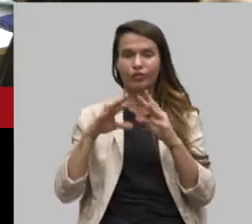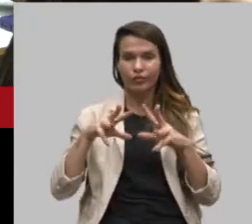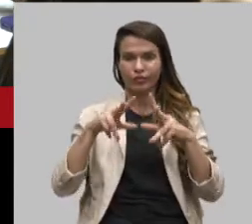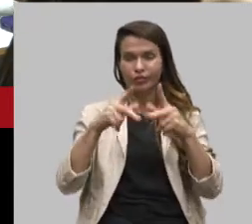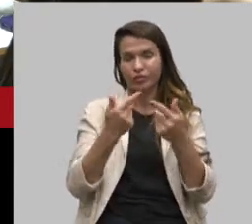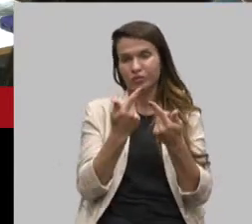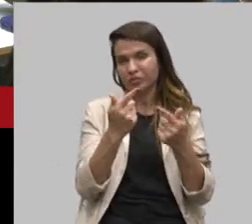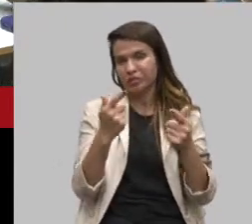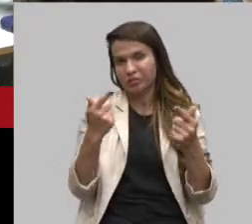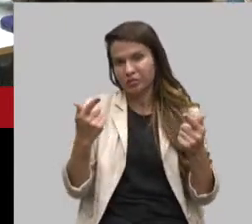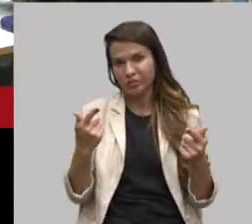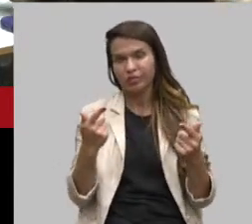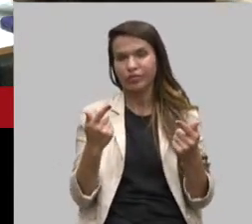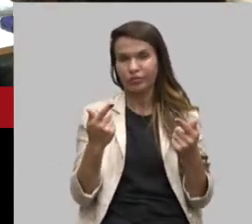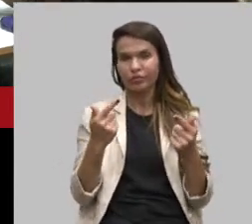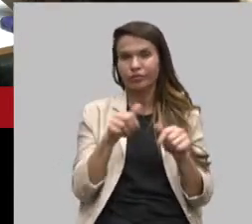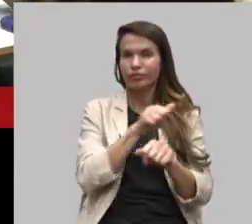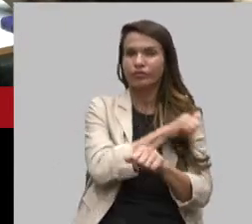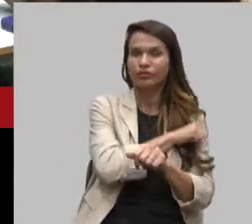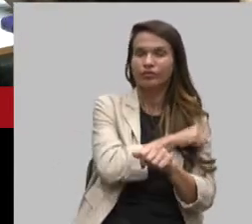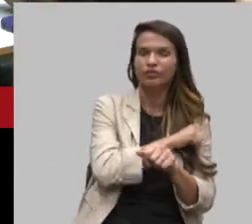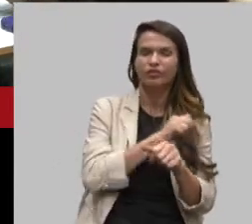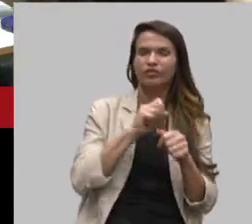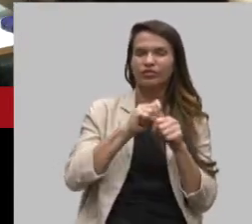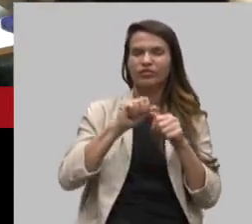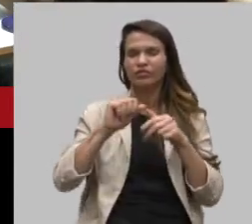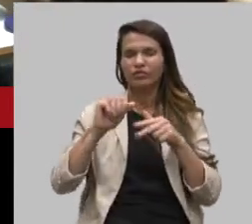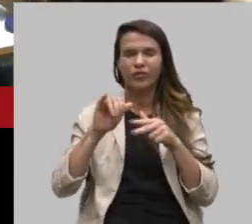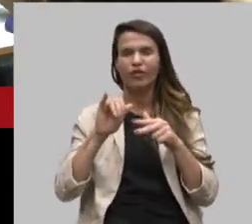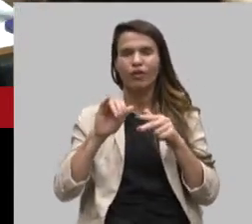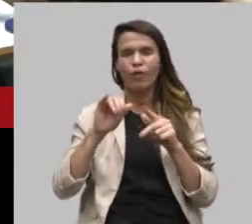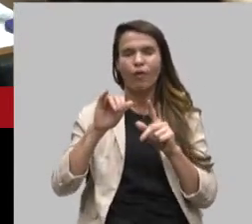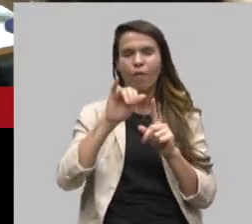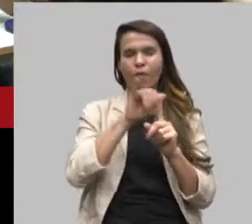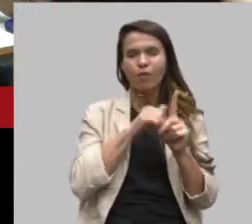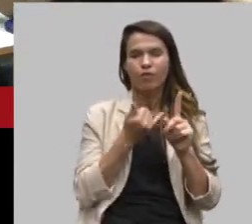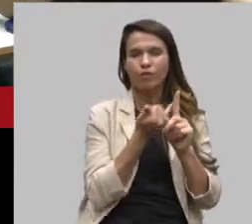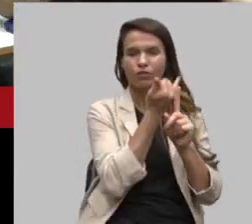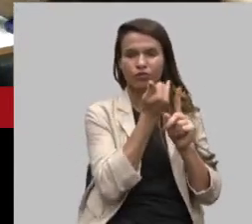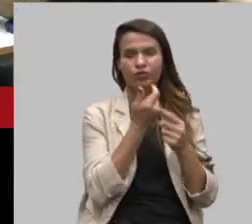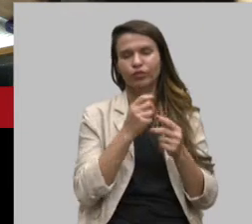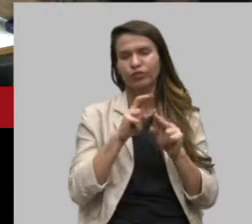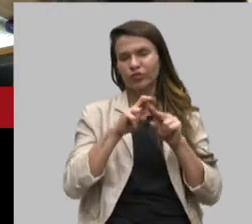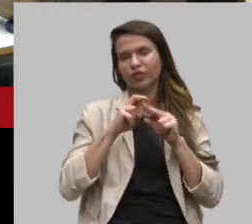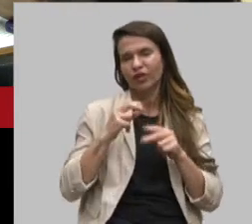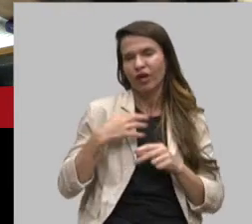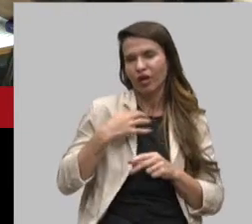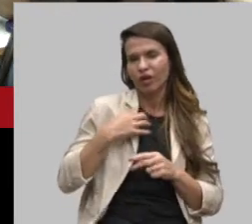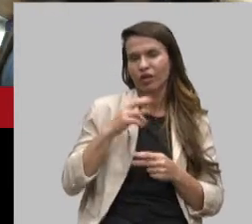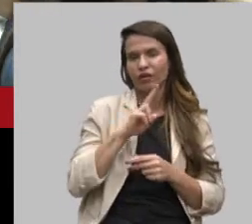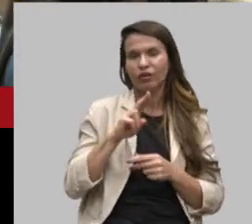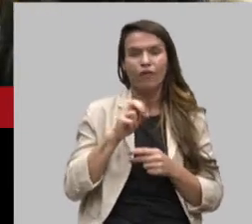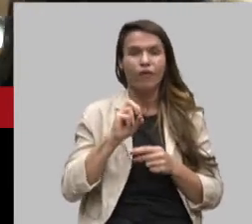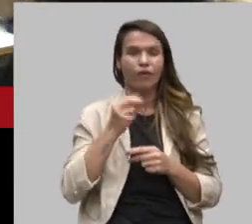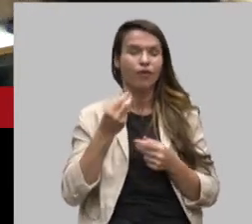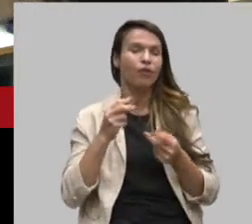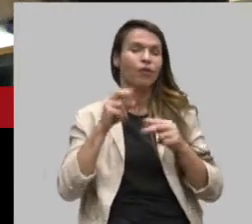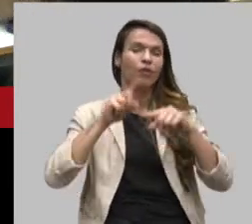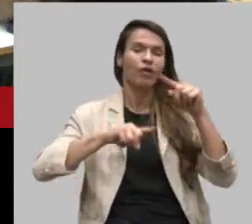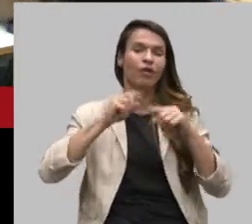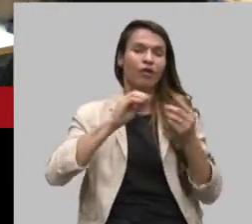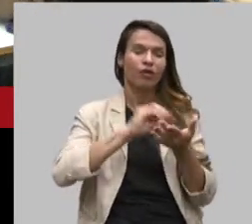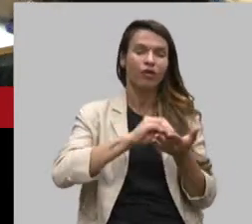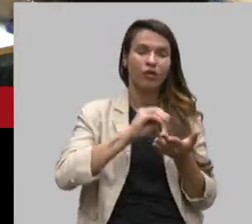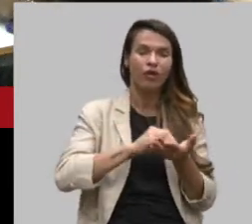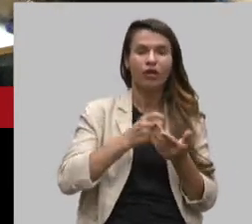um algum aluno fazendo bullying um com o outro por causa da roupa que ele usa ou o material que ele não tem que a escola não pode fornecer mas sim o